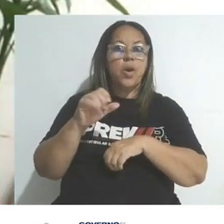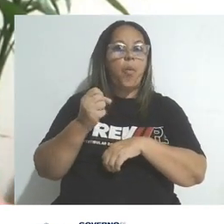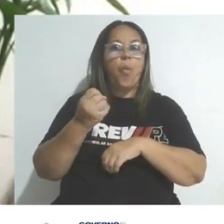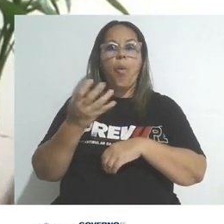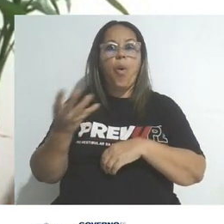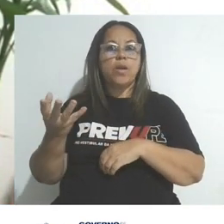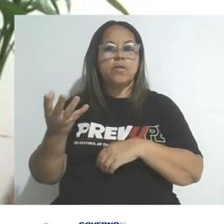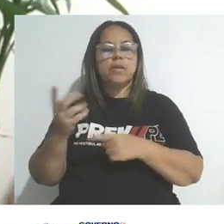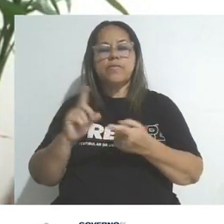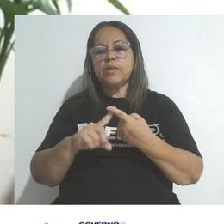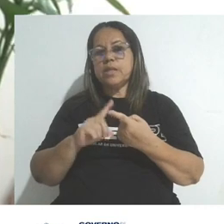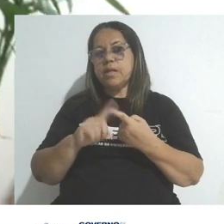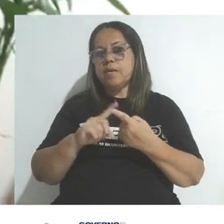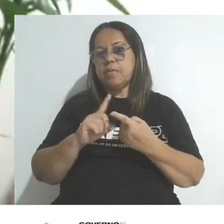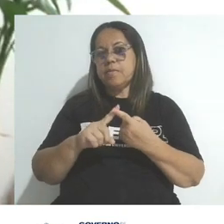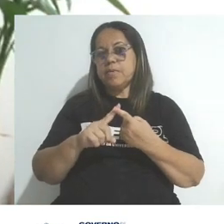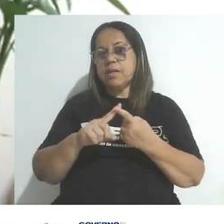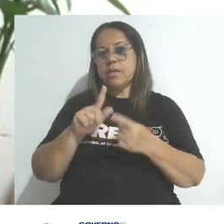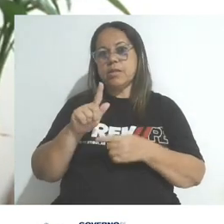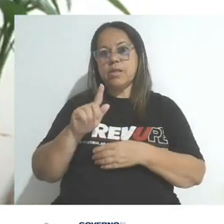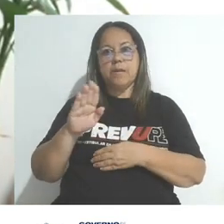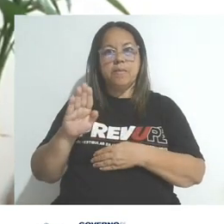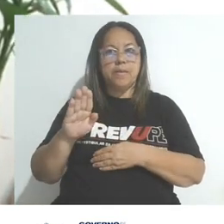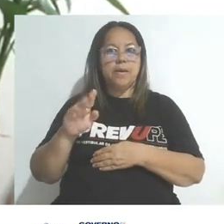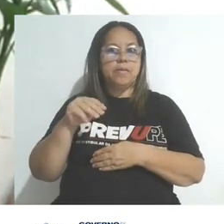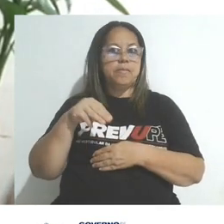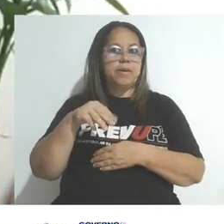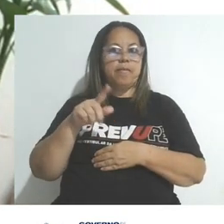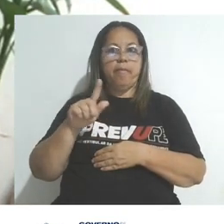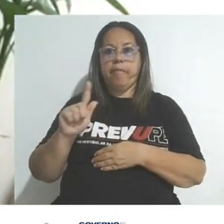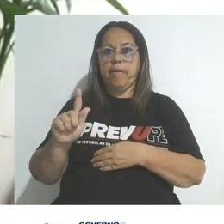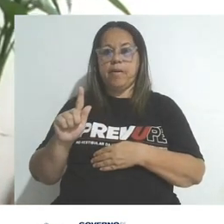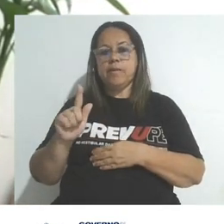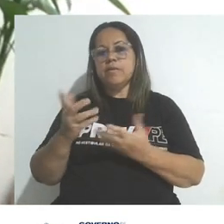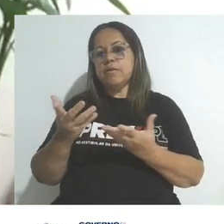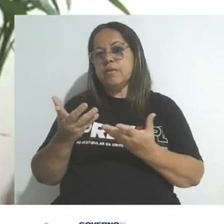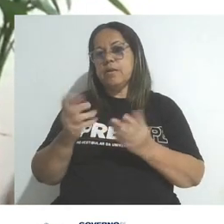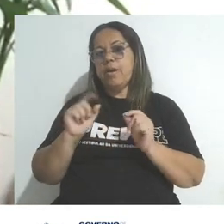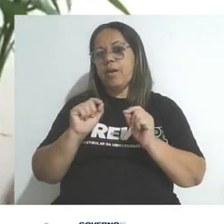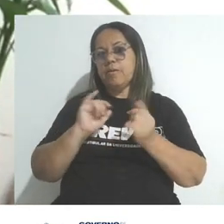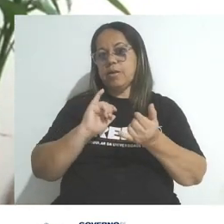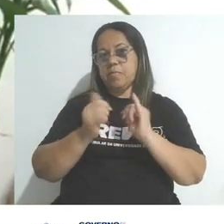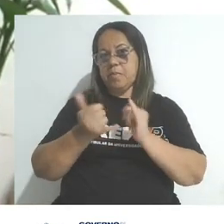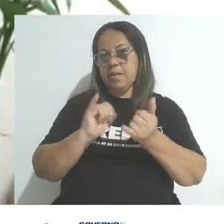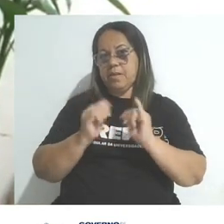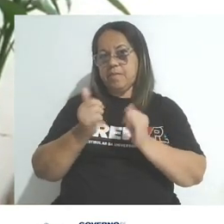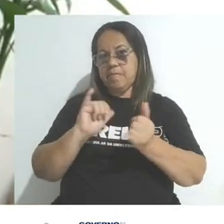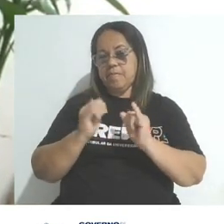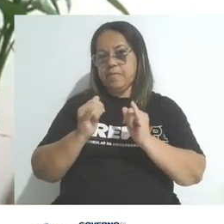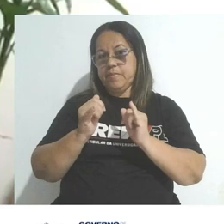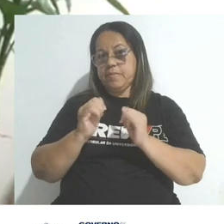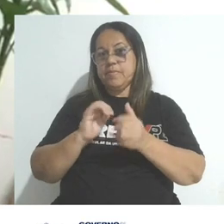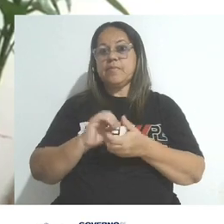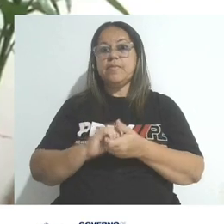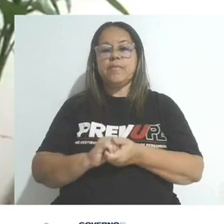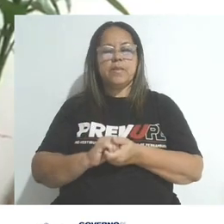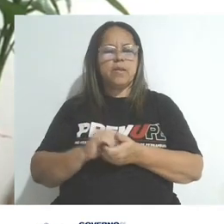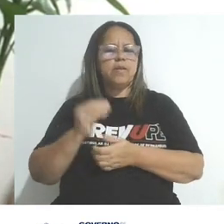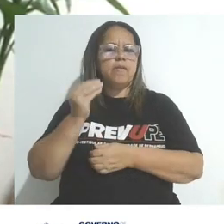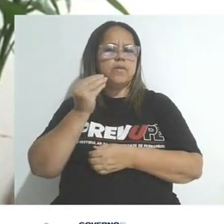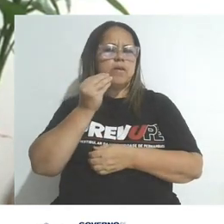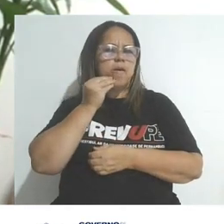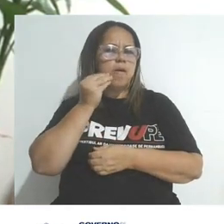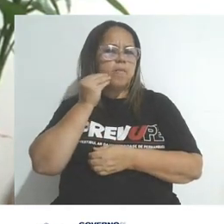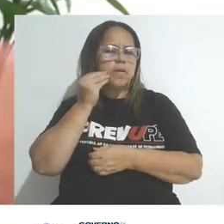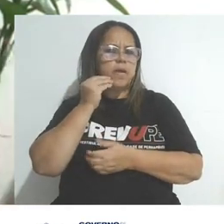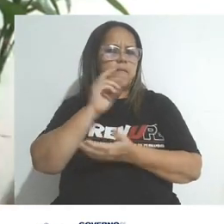e sobretudo também gigabytes, megabytes, que está relacionado à perspectiva da internet. Então, observe que